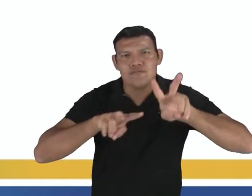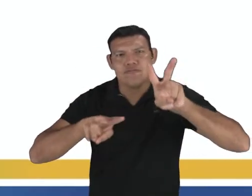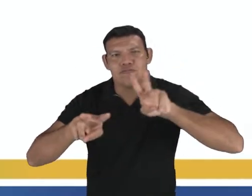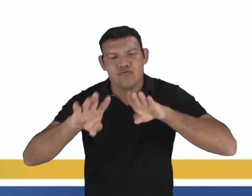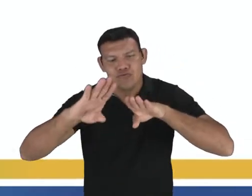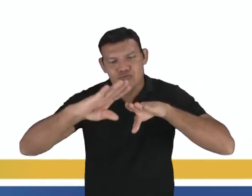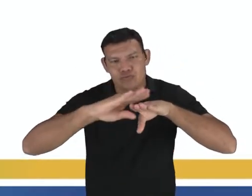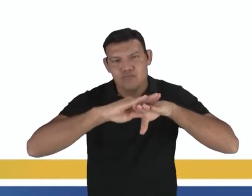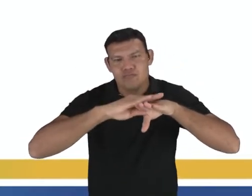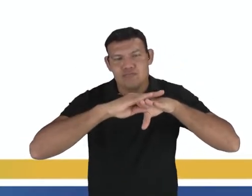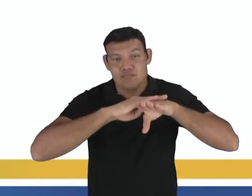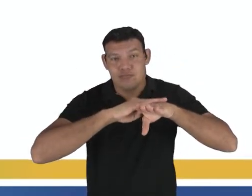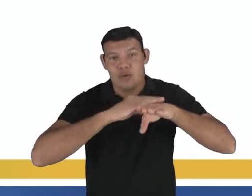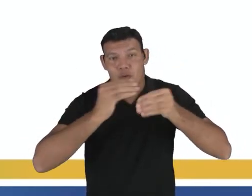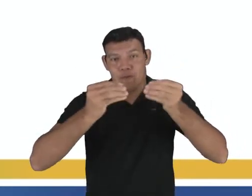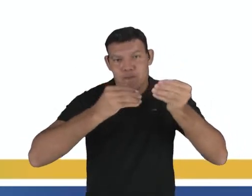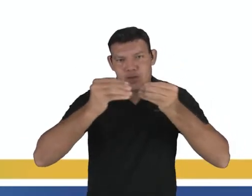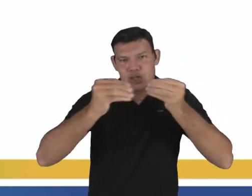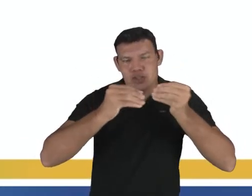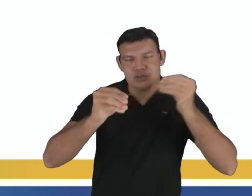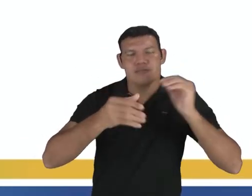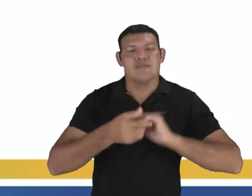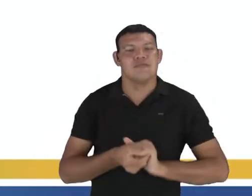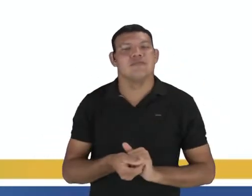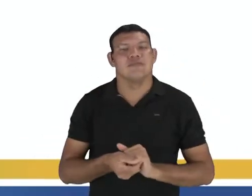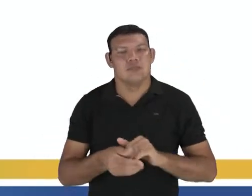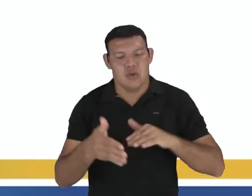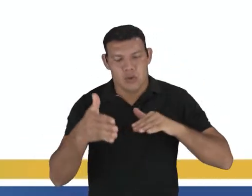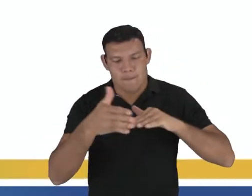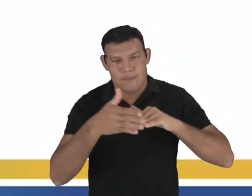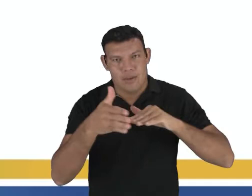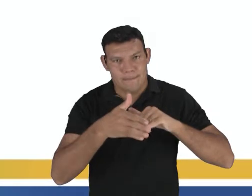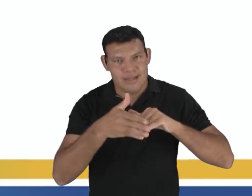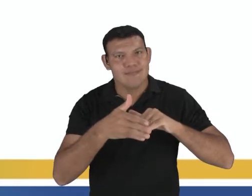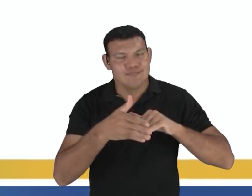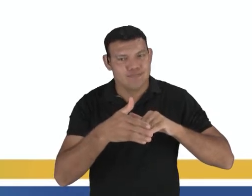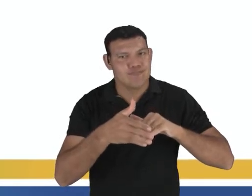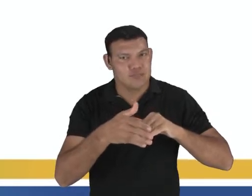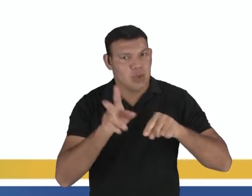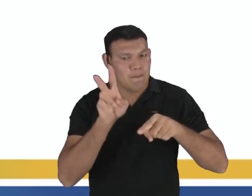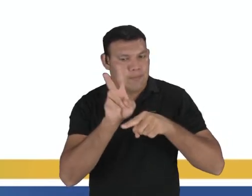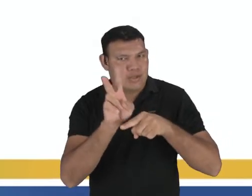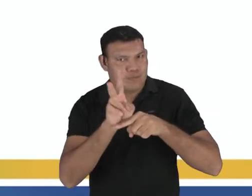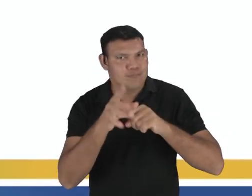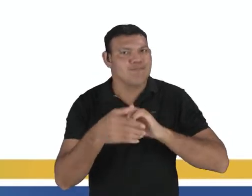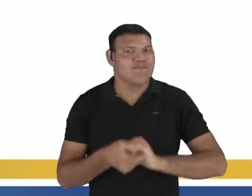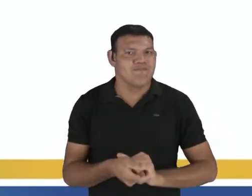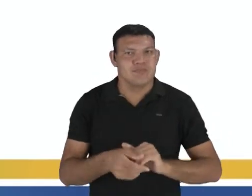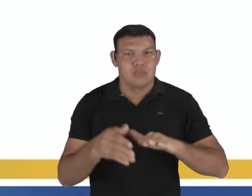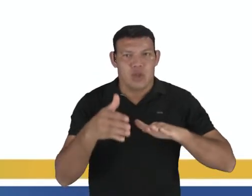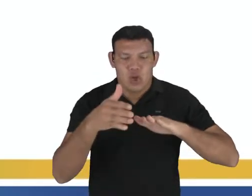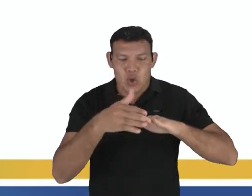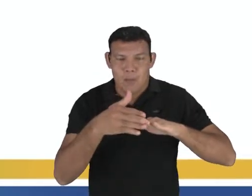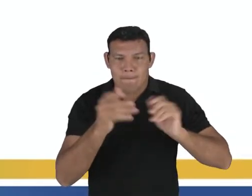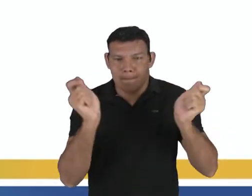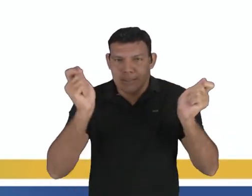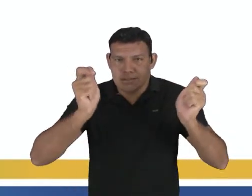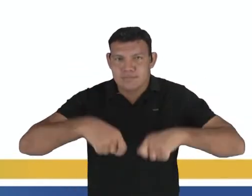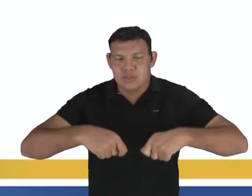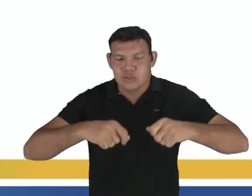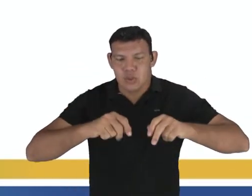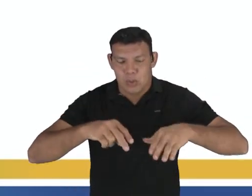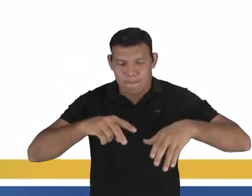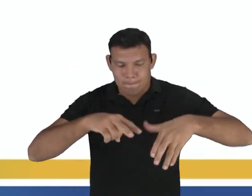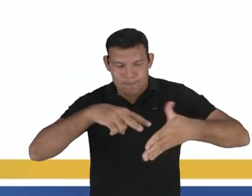Calçam sapatilhas de dança com sola flexível e as pontas dotadas de proteções, permitindo que o bailarino